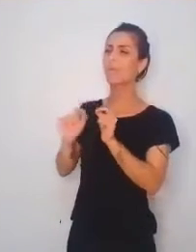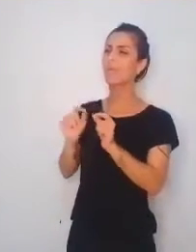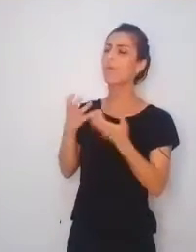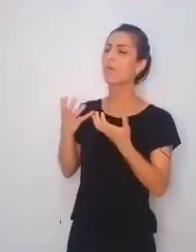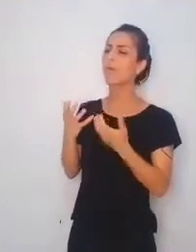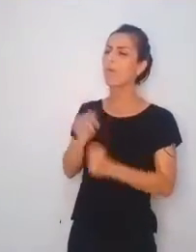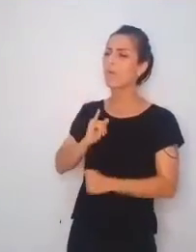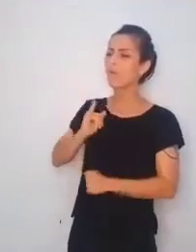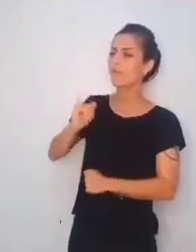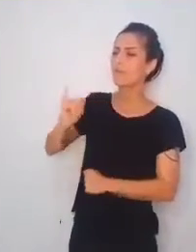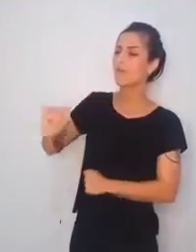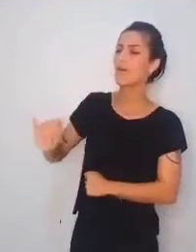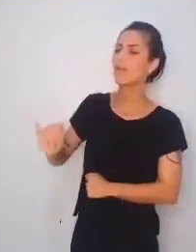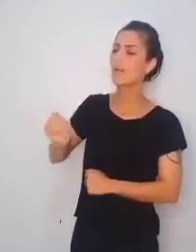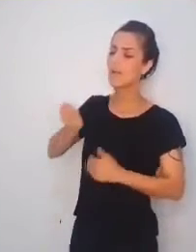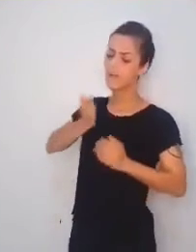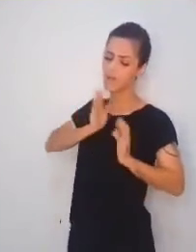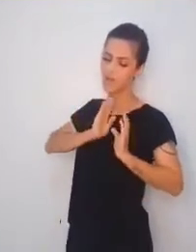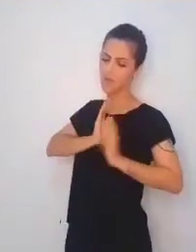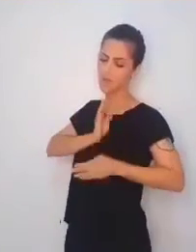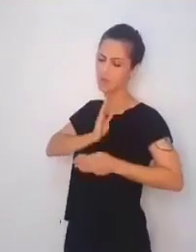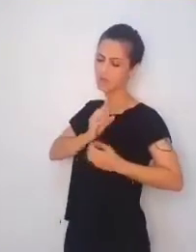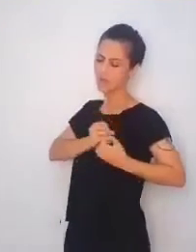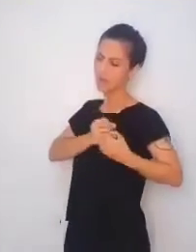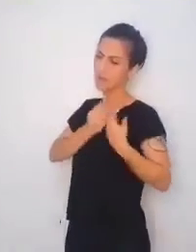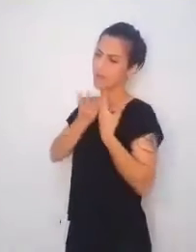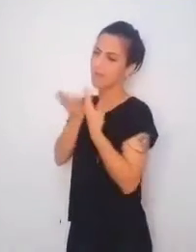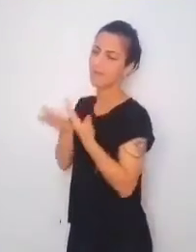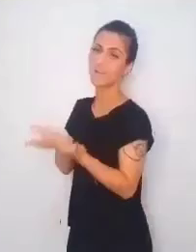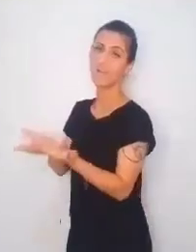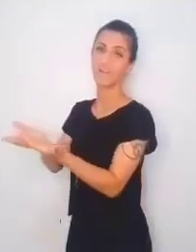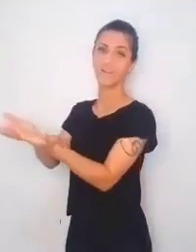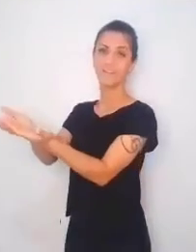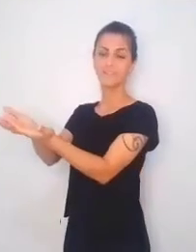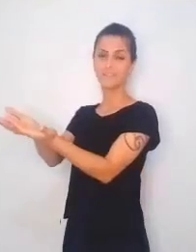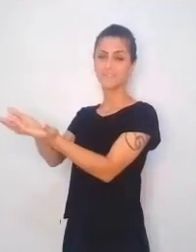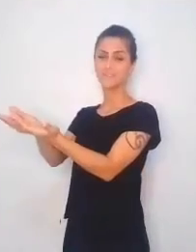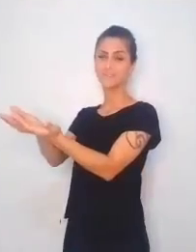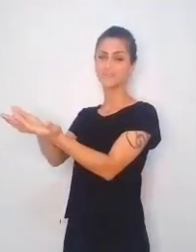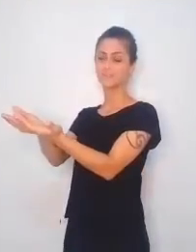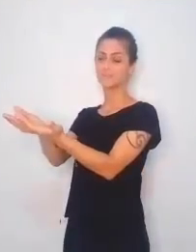O que quero lhe falar vem do meu coração.